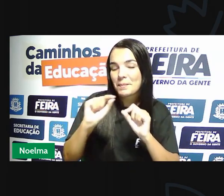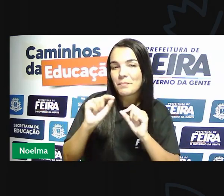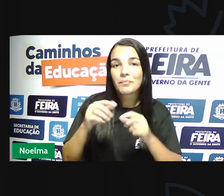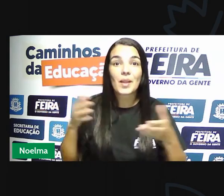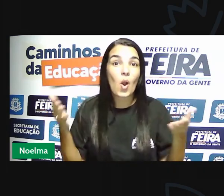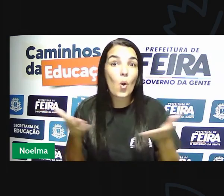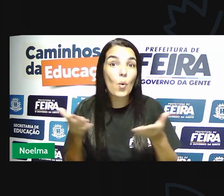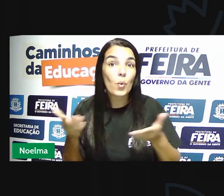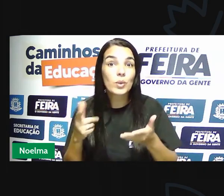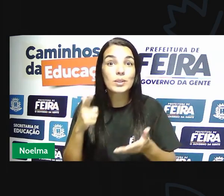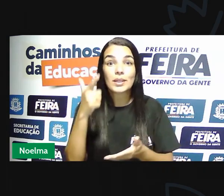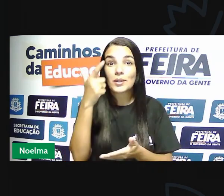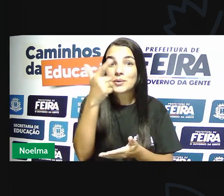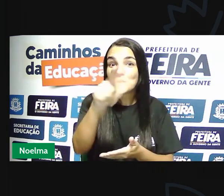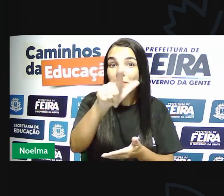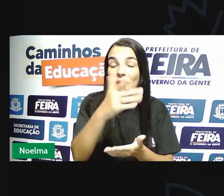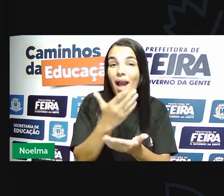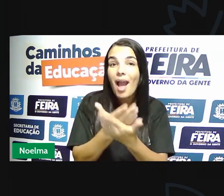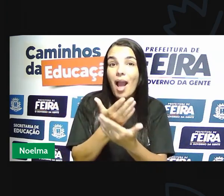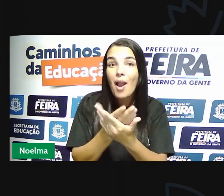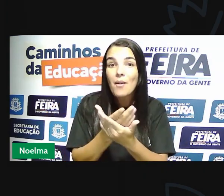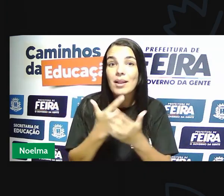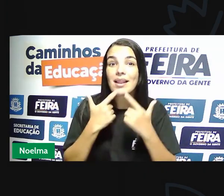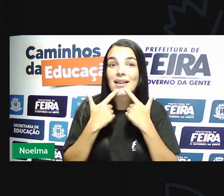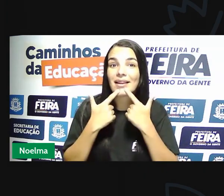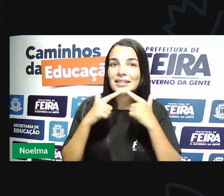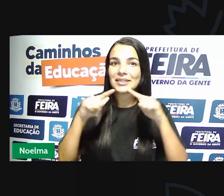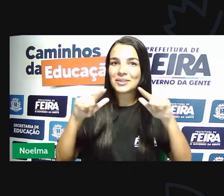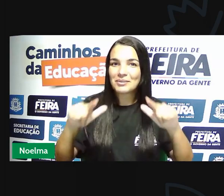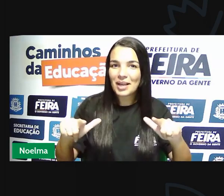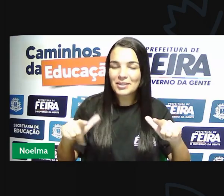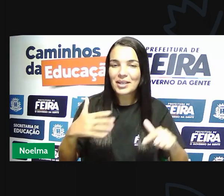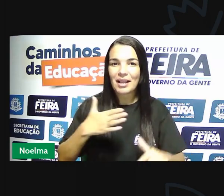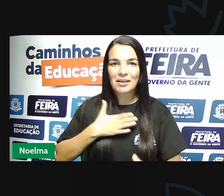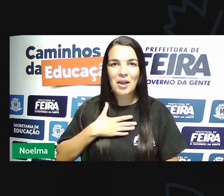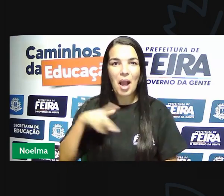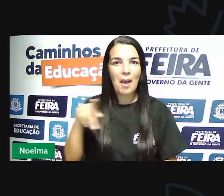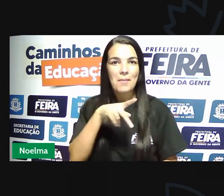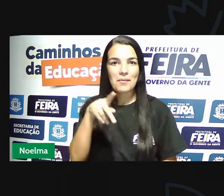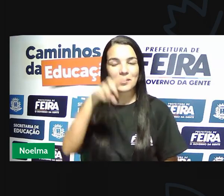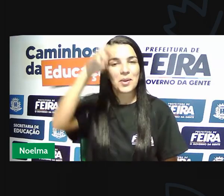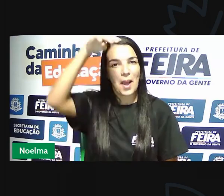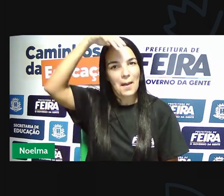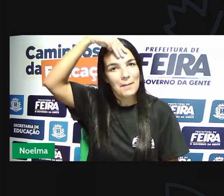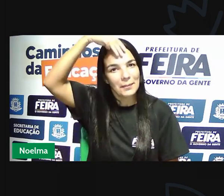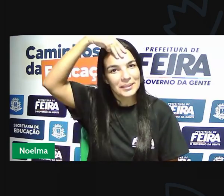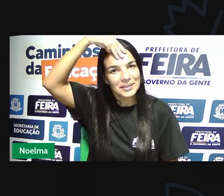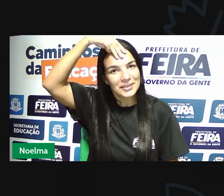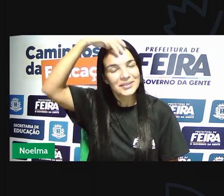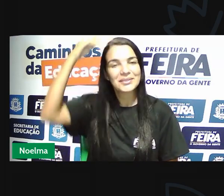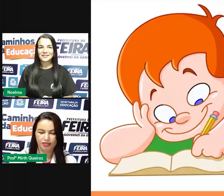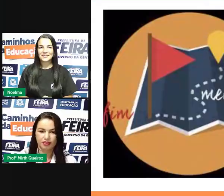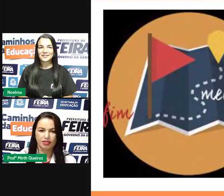Hoje nós teremos mais uma aula de linguagens. E eu sou a professora Mirte.